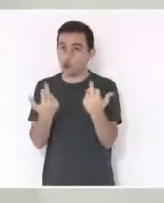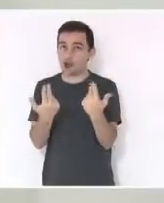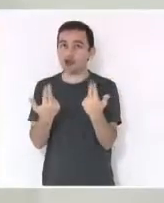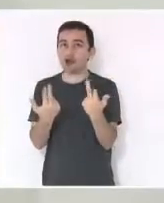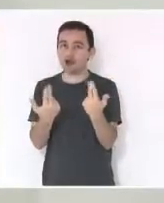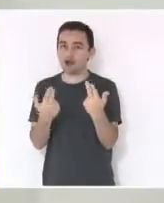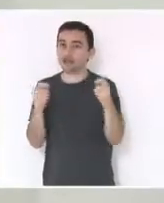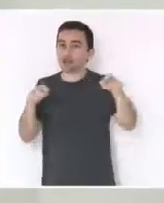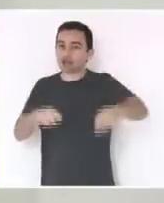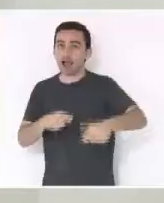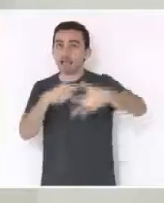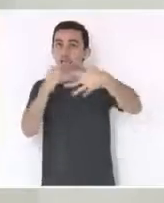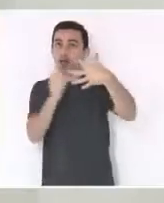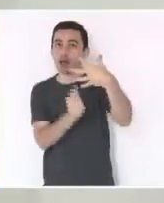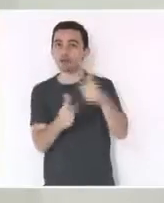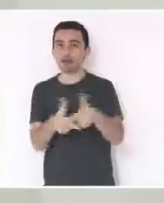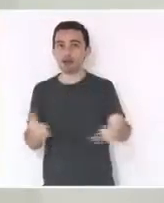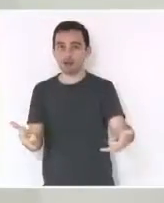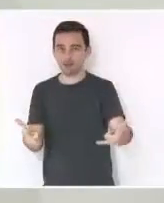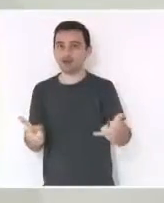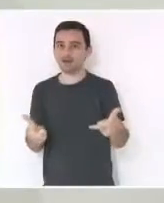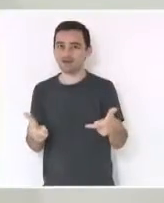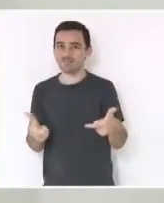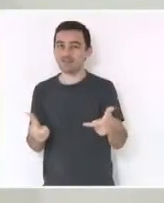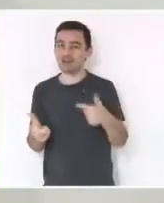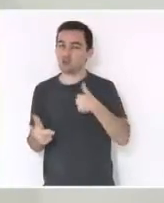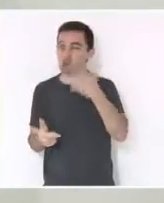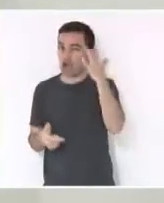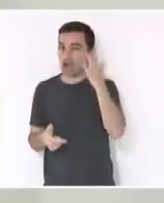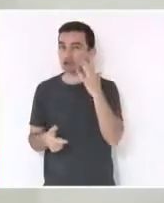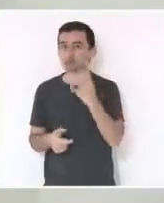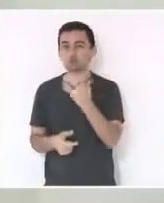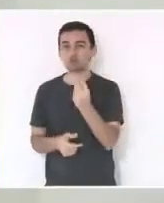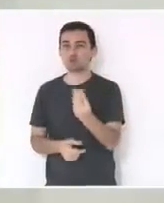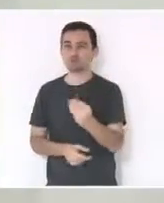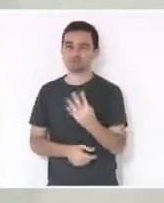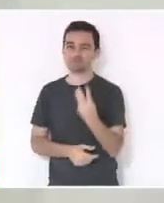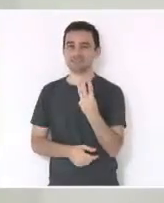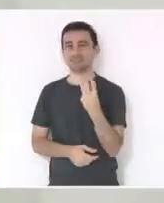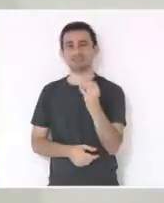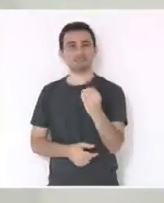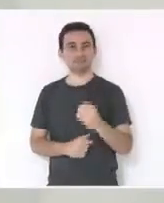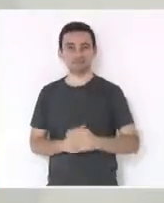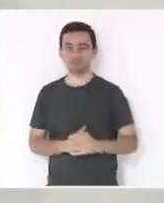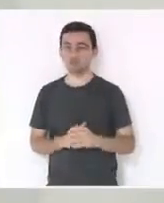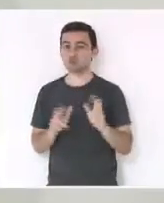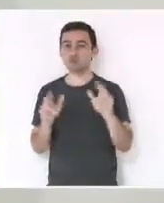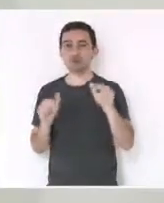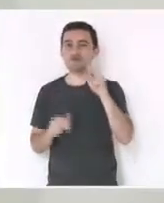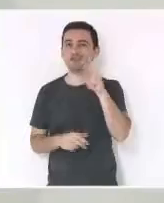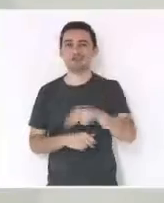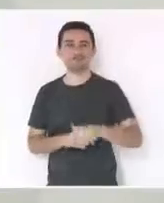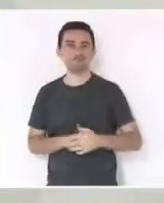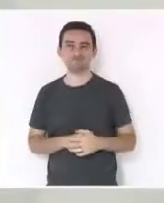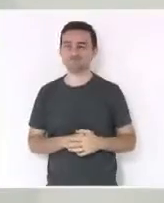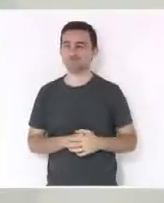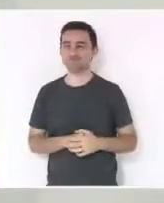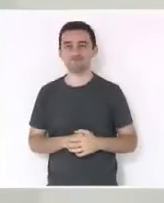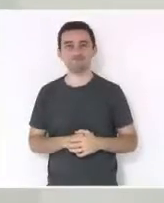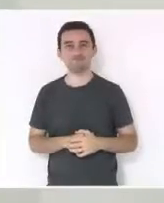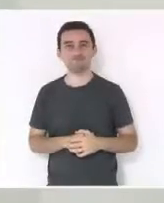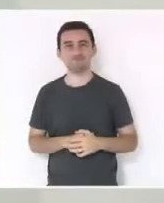mais extensa né exagerou um pouco 30 eu nunca tinha visto isso mas é